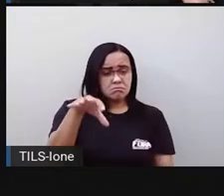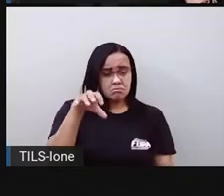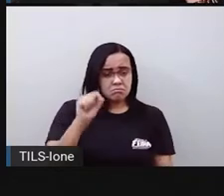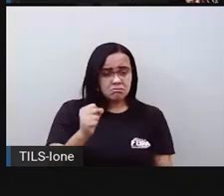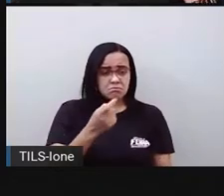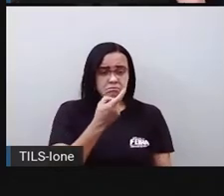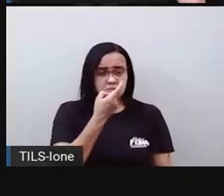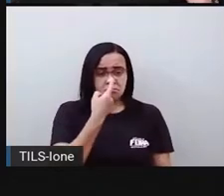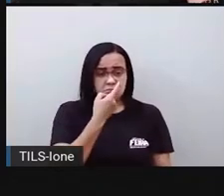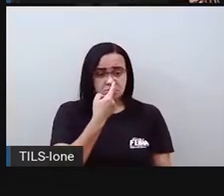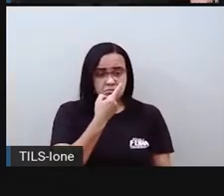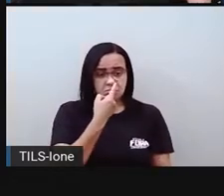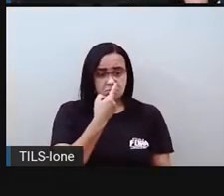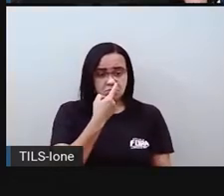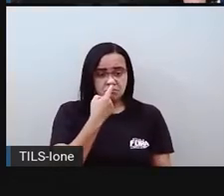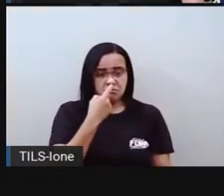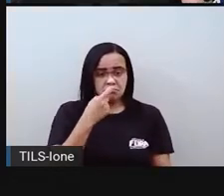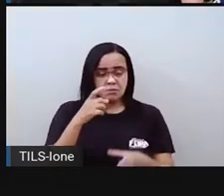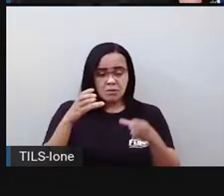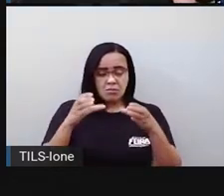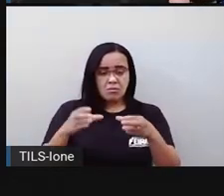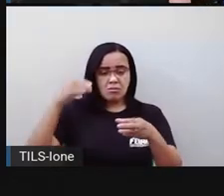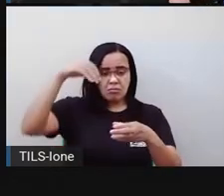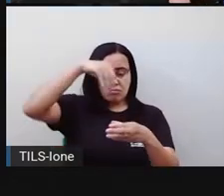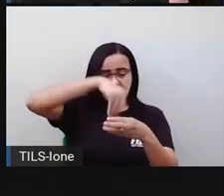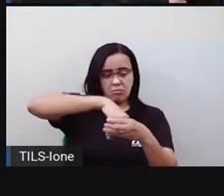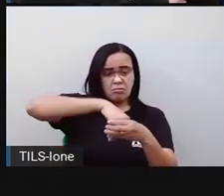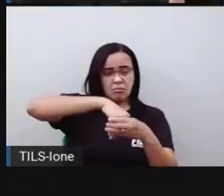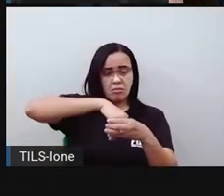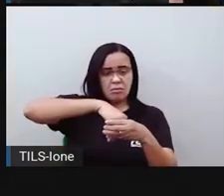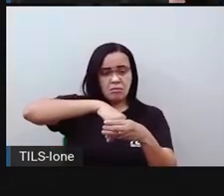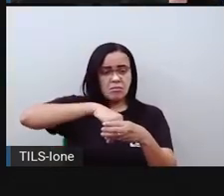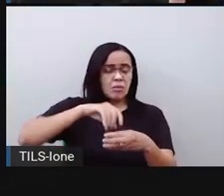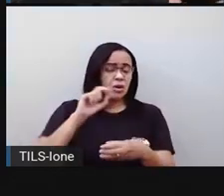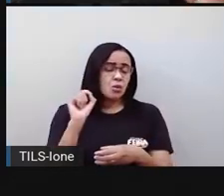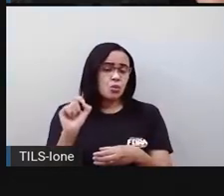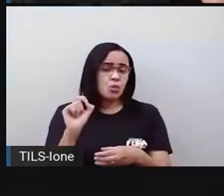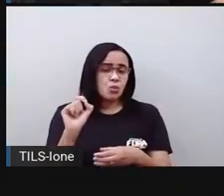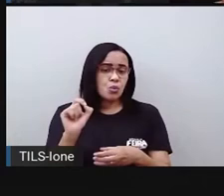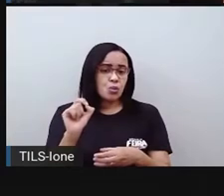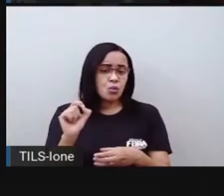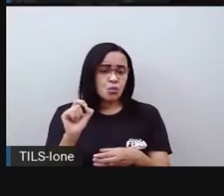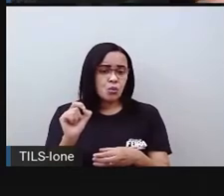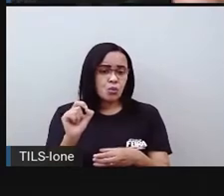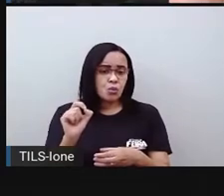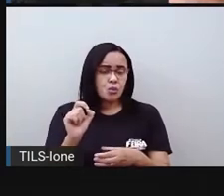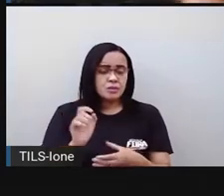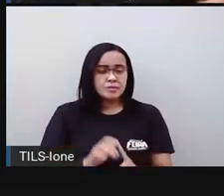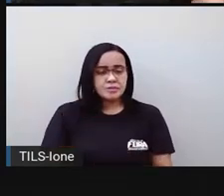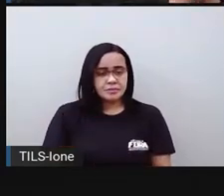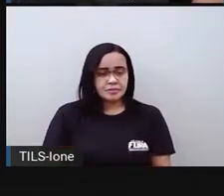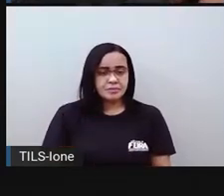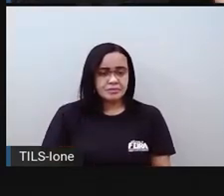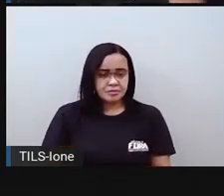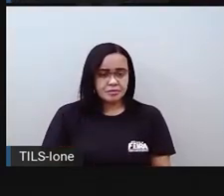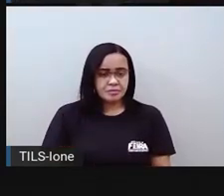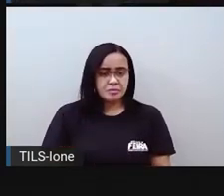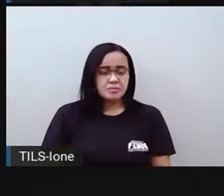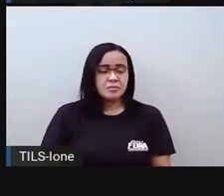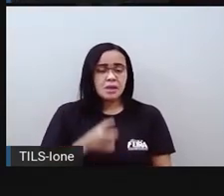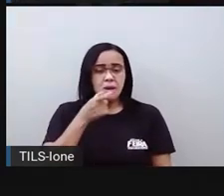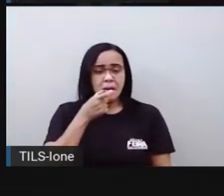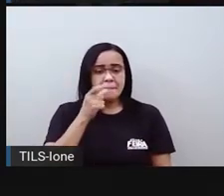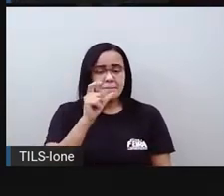biscoito do pote de biscoito? Veja que jar parece jarra, mas não é jarra, é